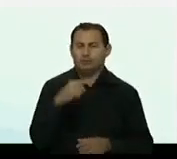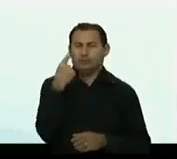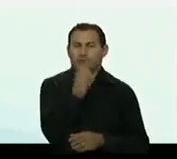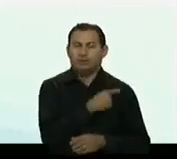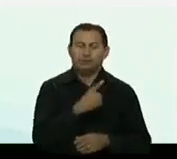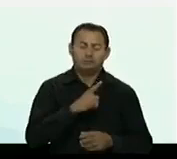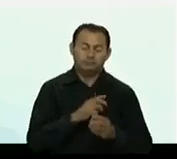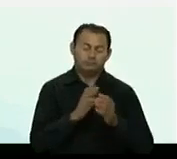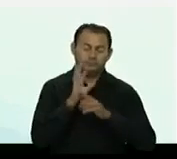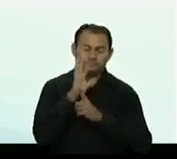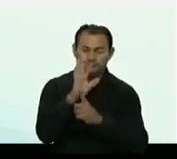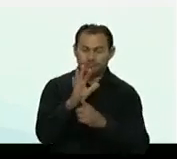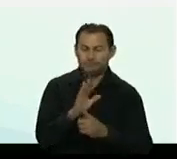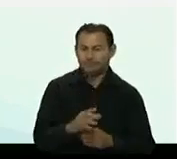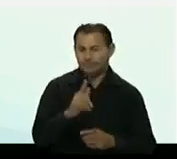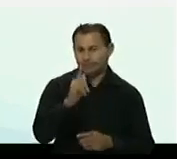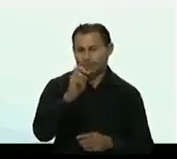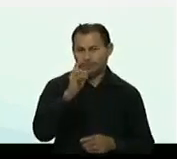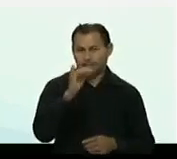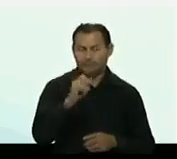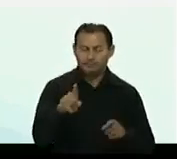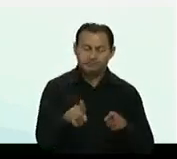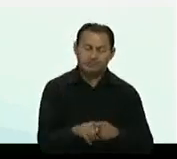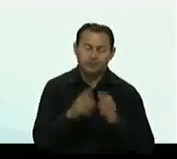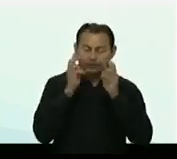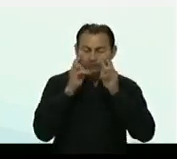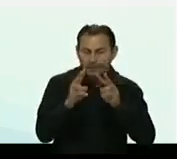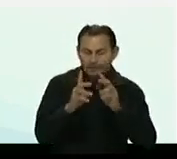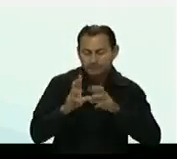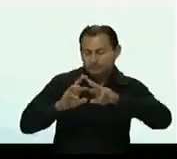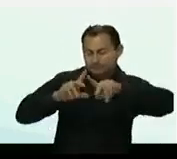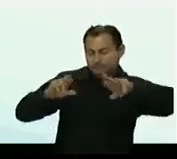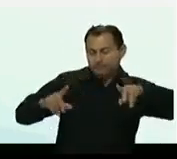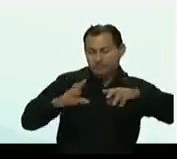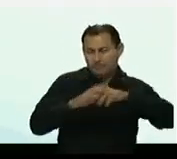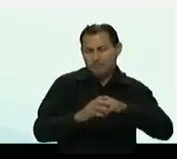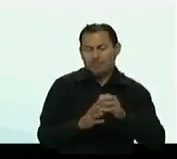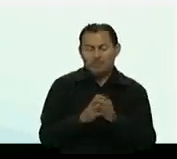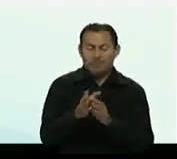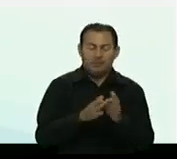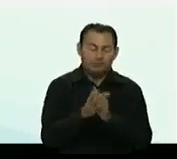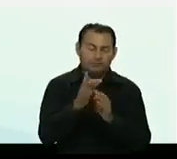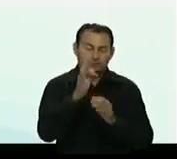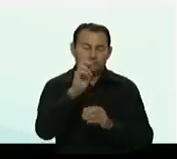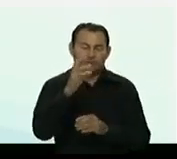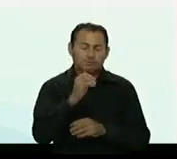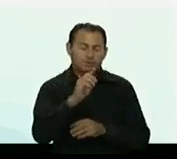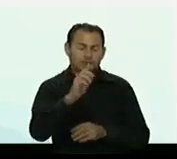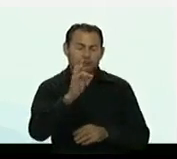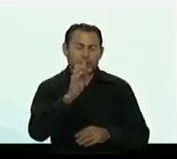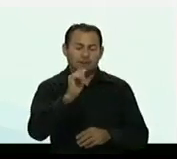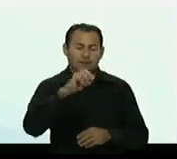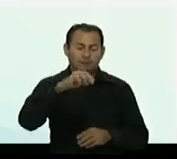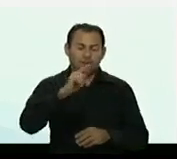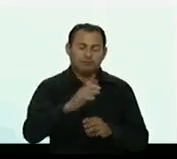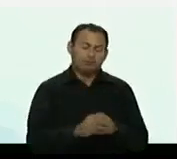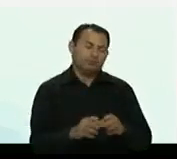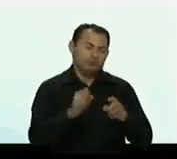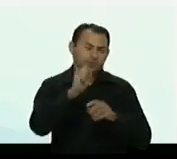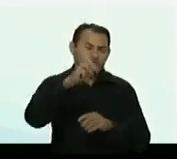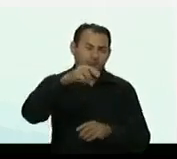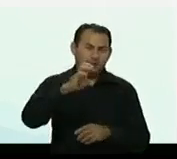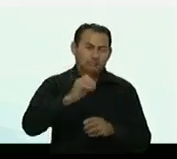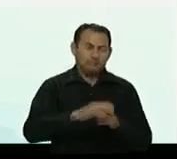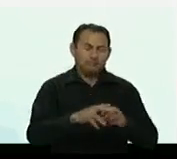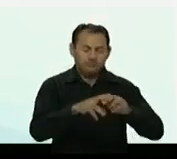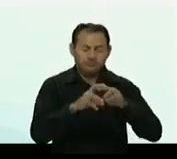a seguinte representação gráfica dela, então veja como ela é diferente com relação à função tangente, à função seno, e ela é